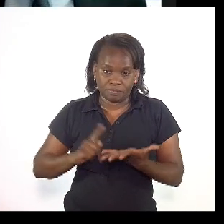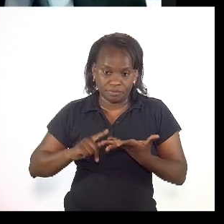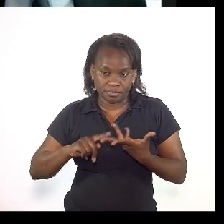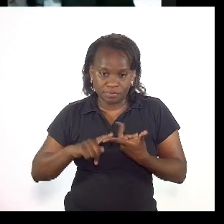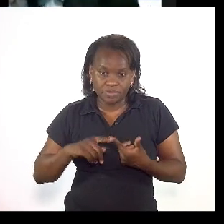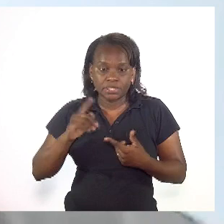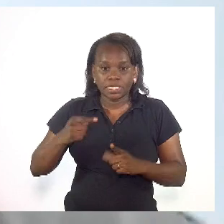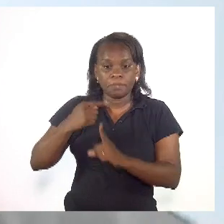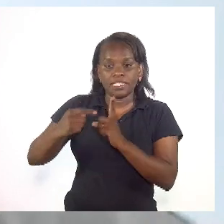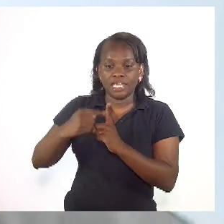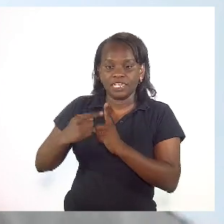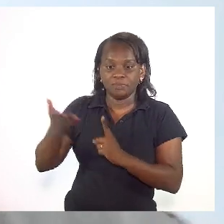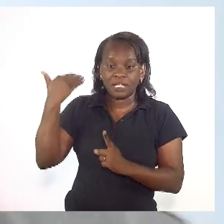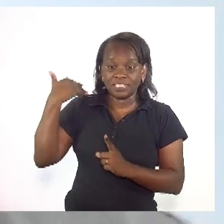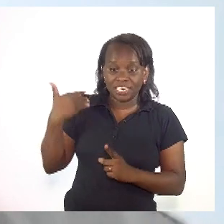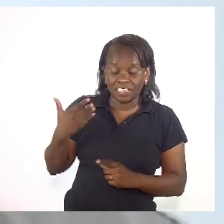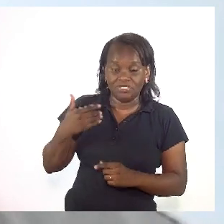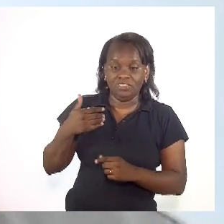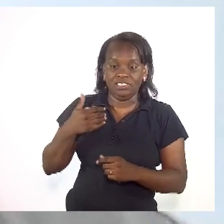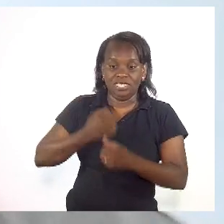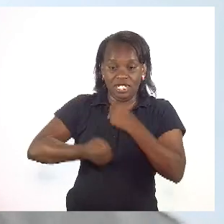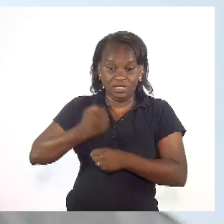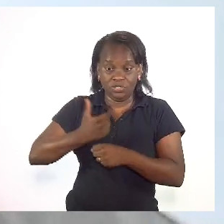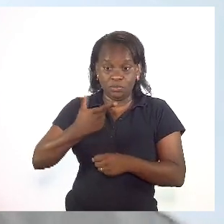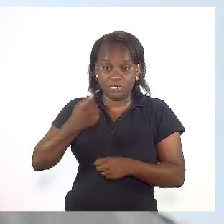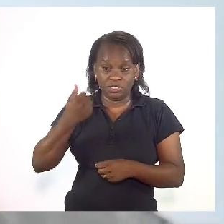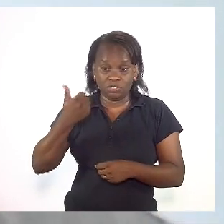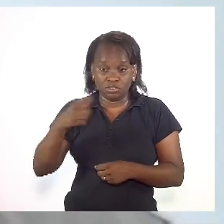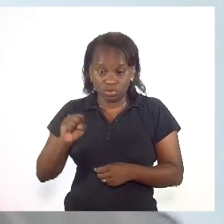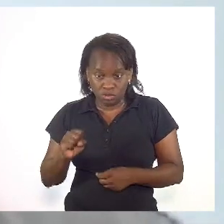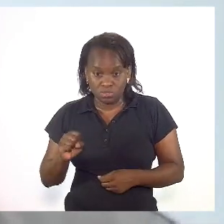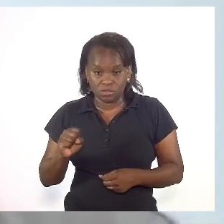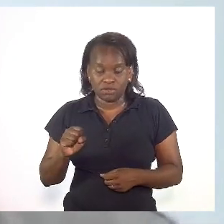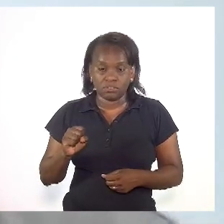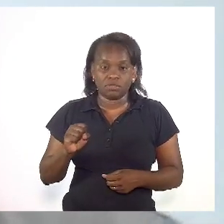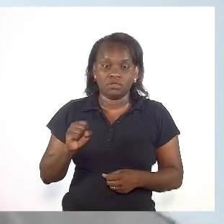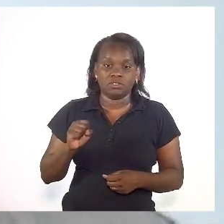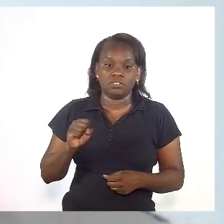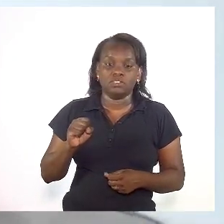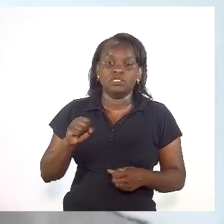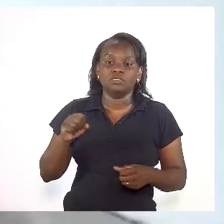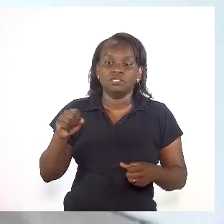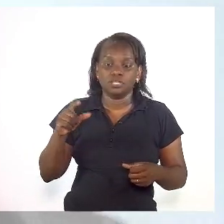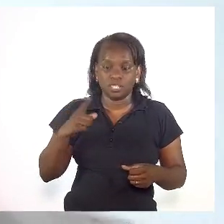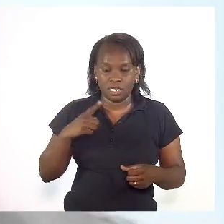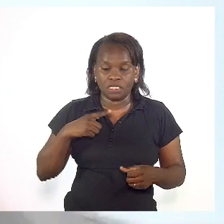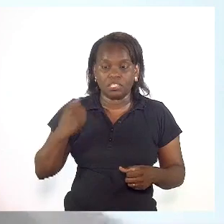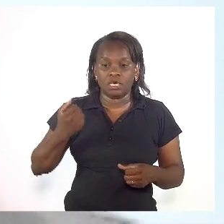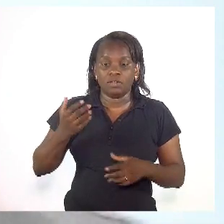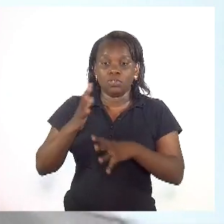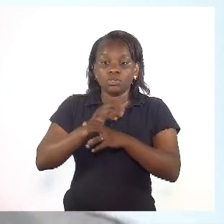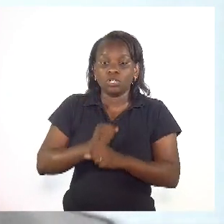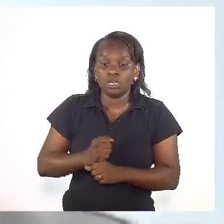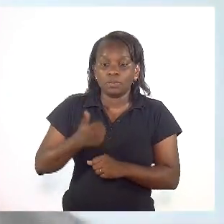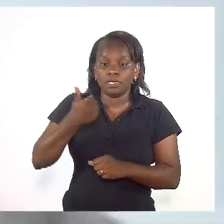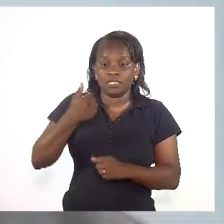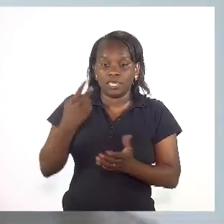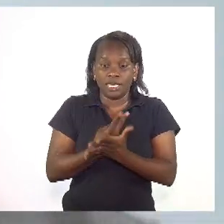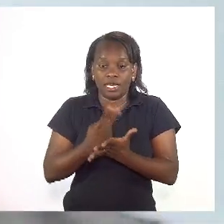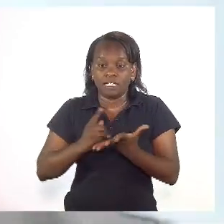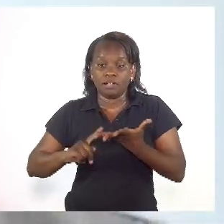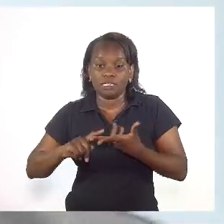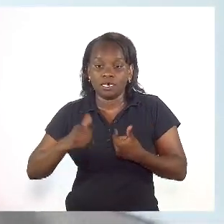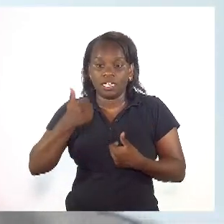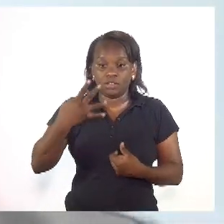é a metade do número apontado em 2018, que atingiu o número de 14 irregularidades. Ainda